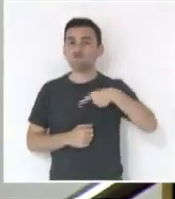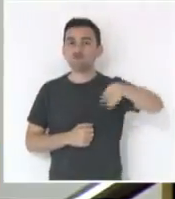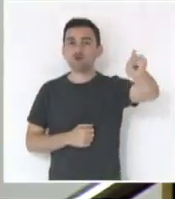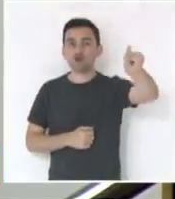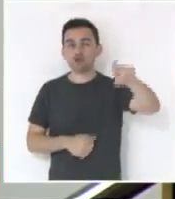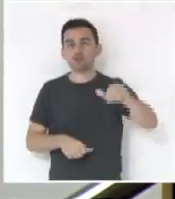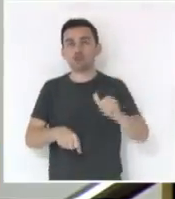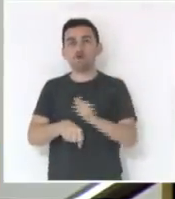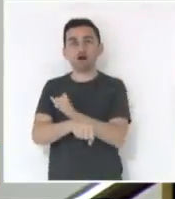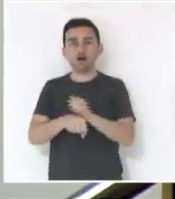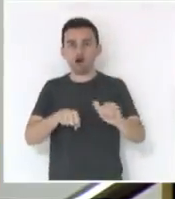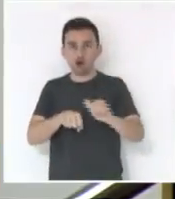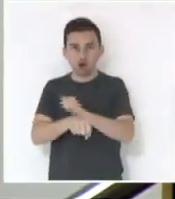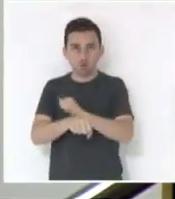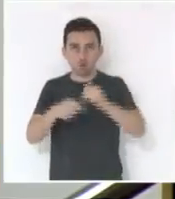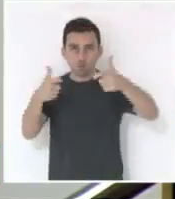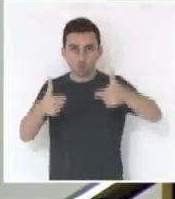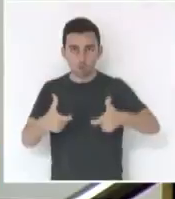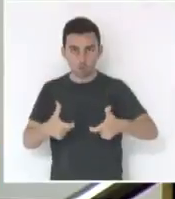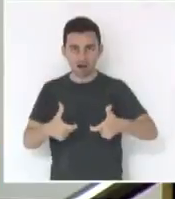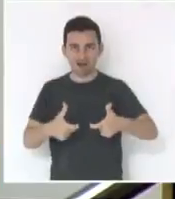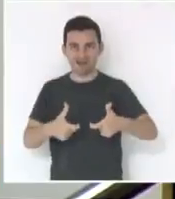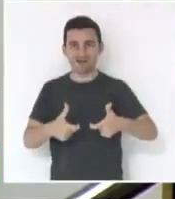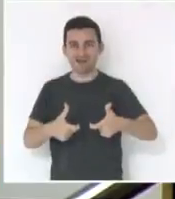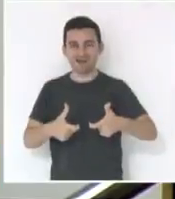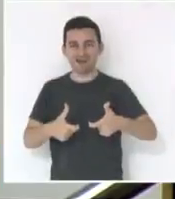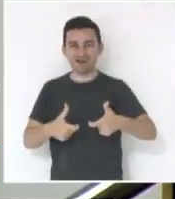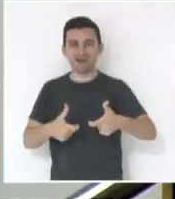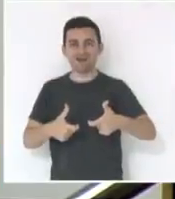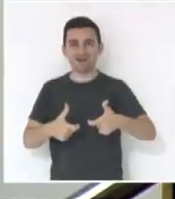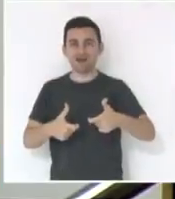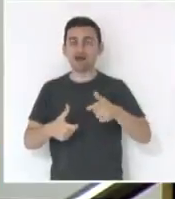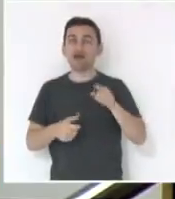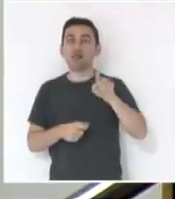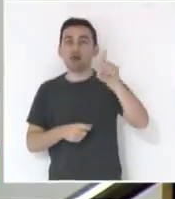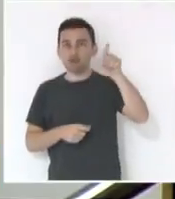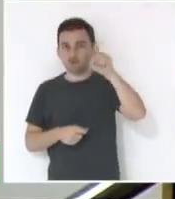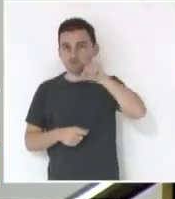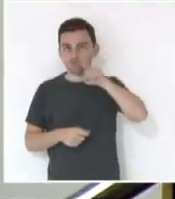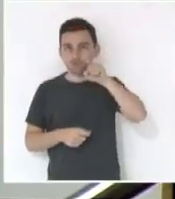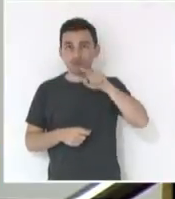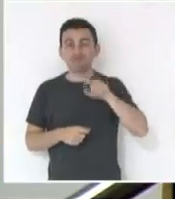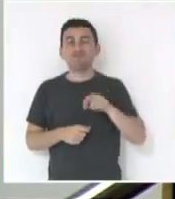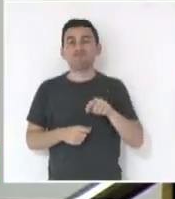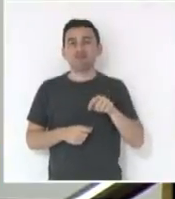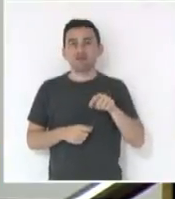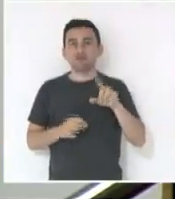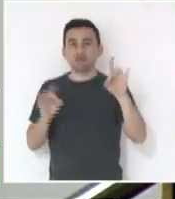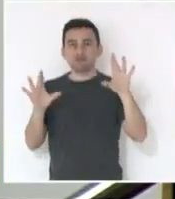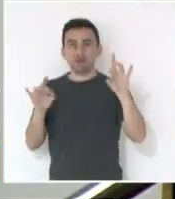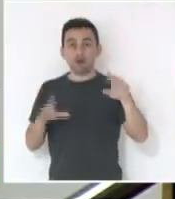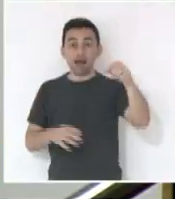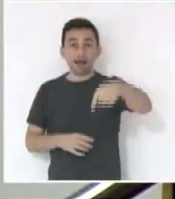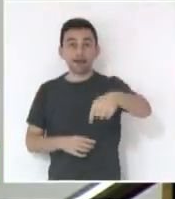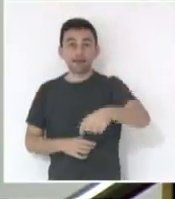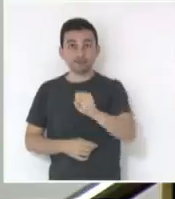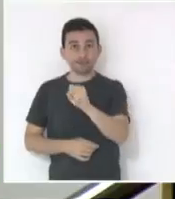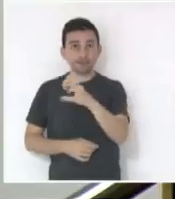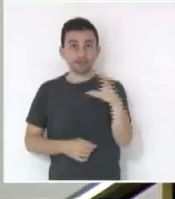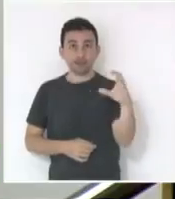um, e lá em Nova York nós vimos algo fenomenal. Mas aqui em Santa Catarina tem algo, é uma